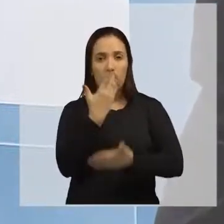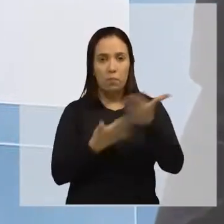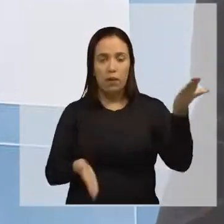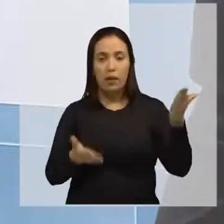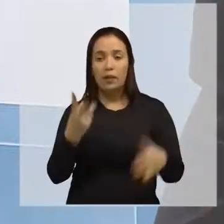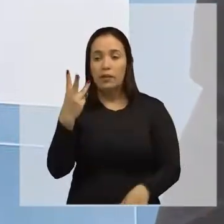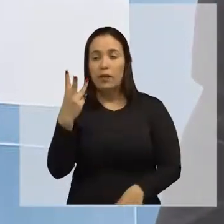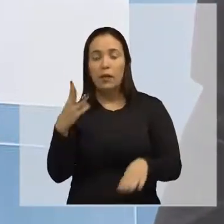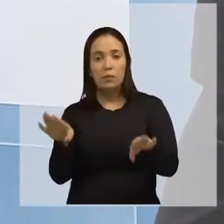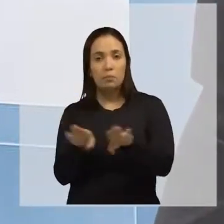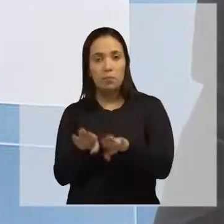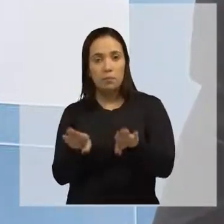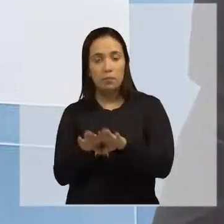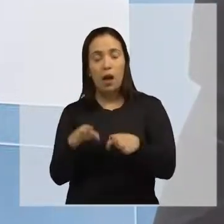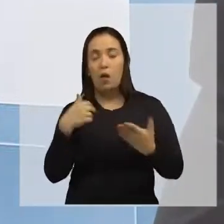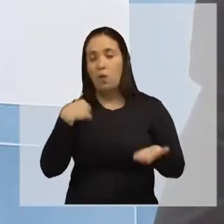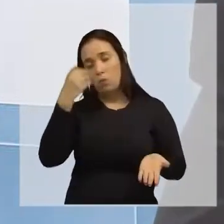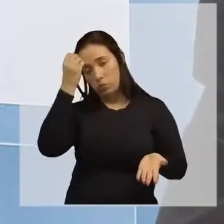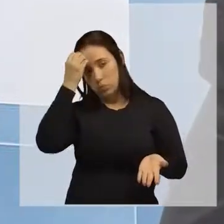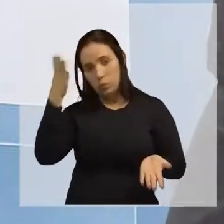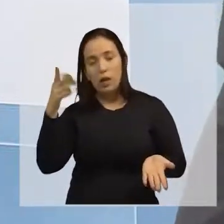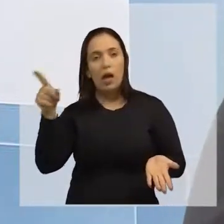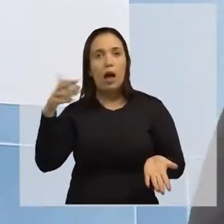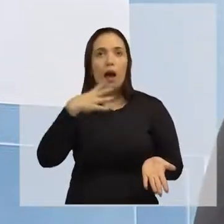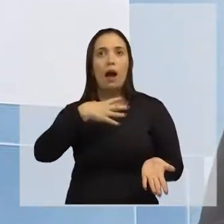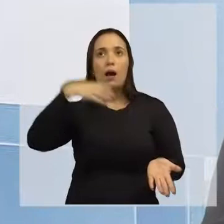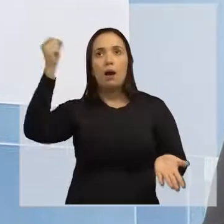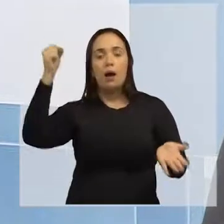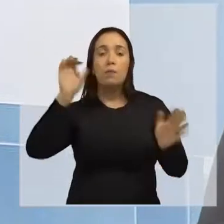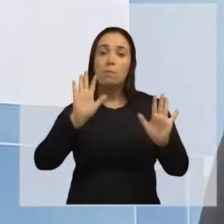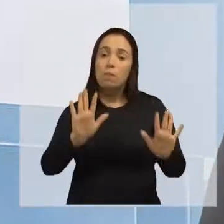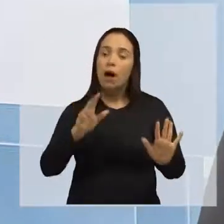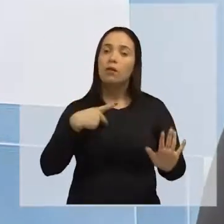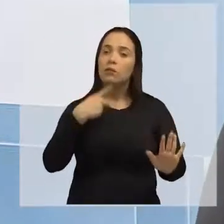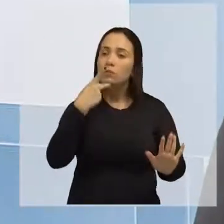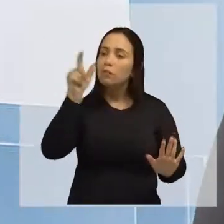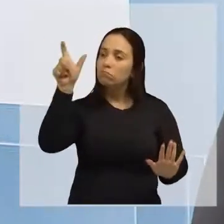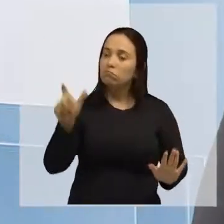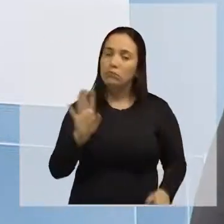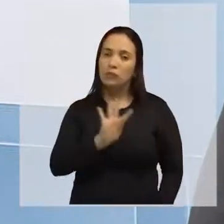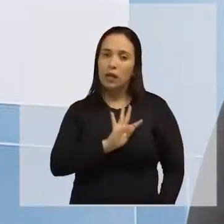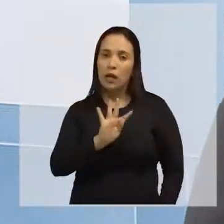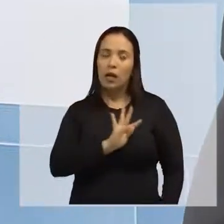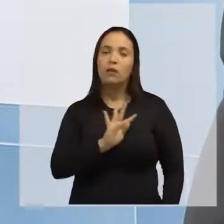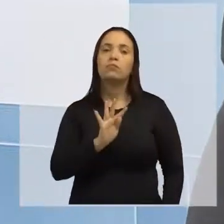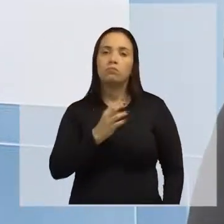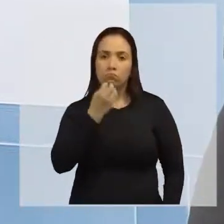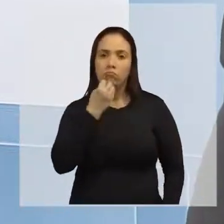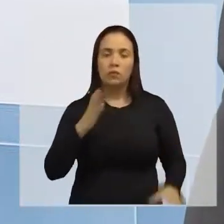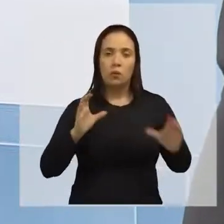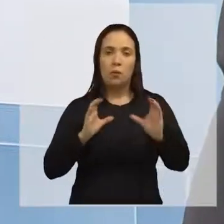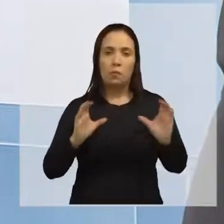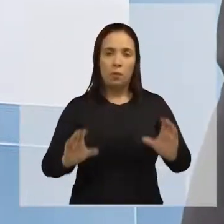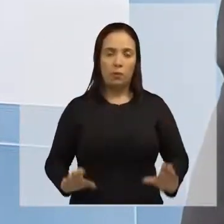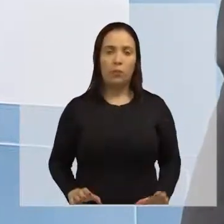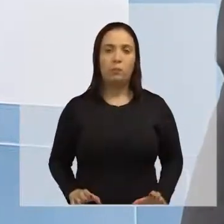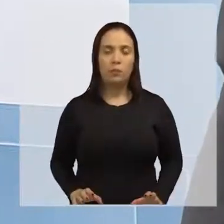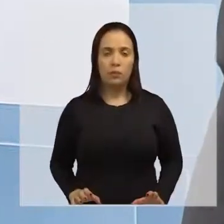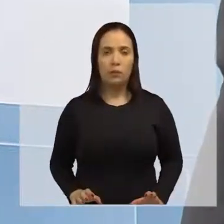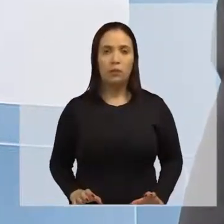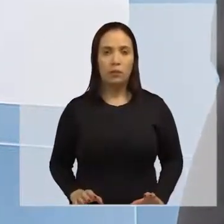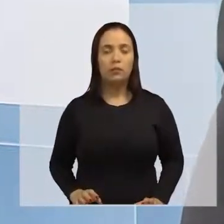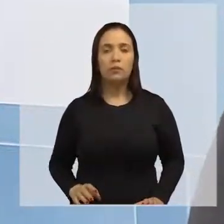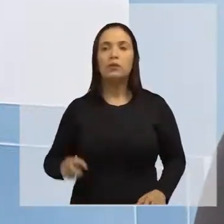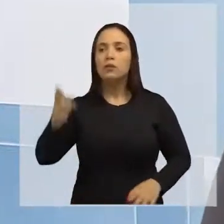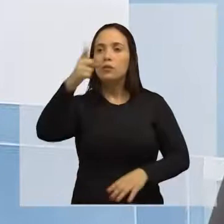sei se esse time vai ser campeão. Eu estou dizendo que o treinador é um homem de caráter, digno, que representa muito bem o